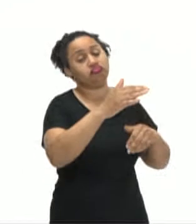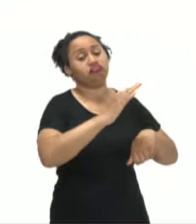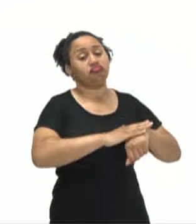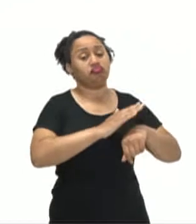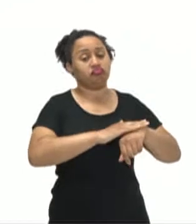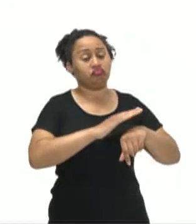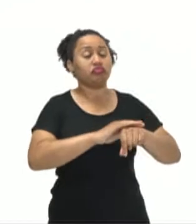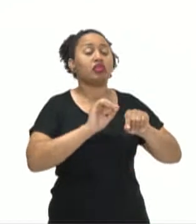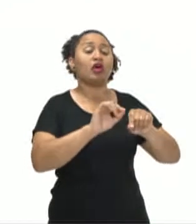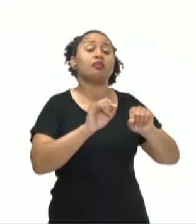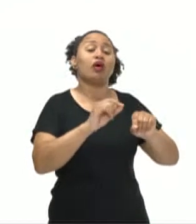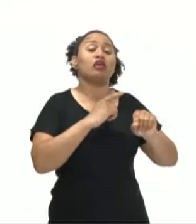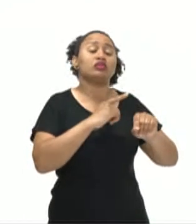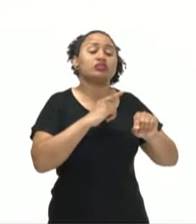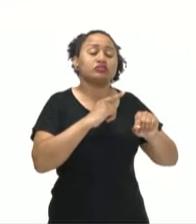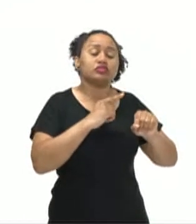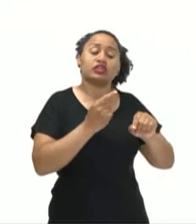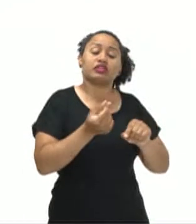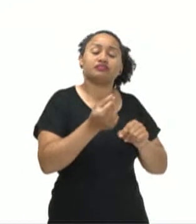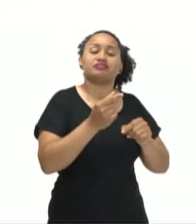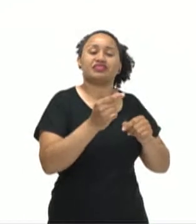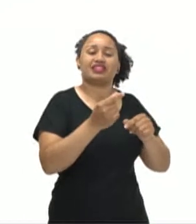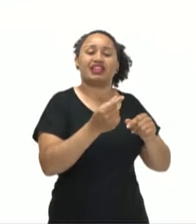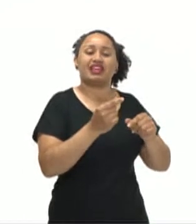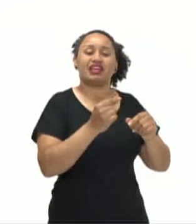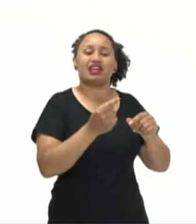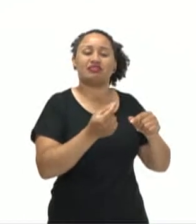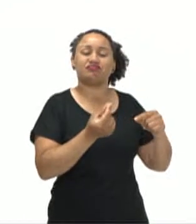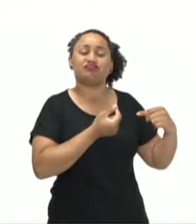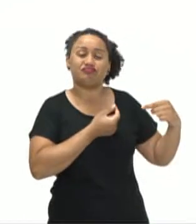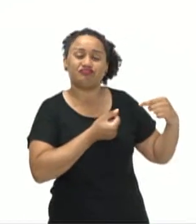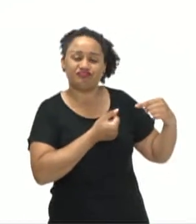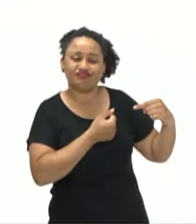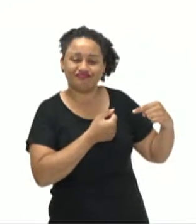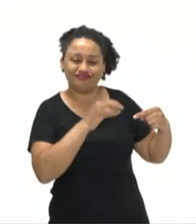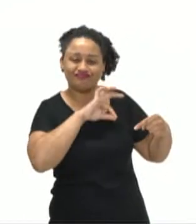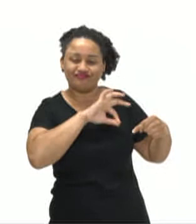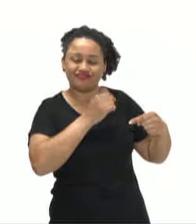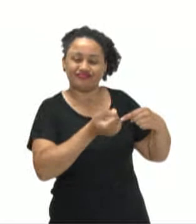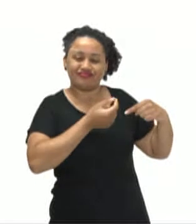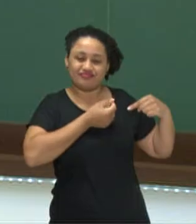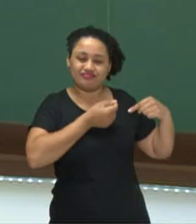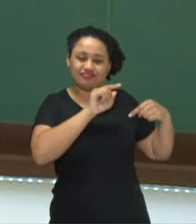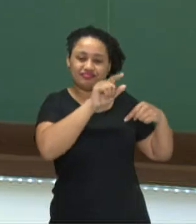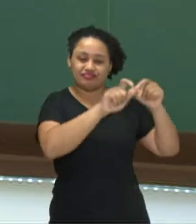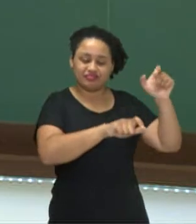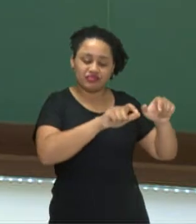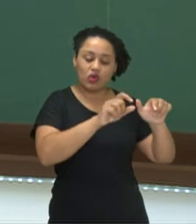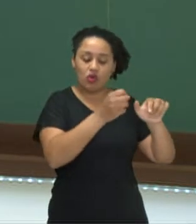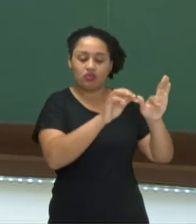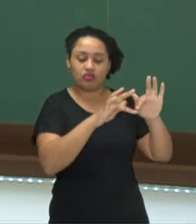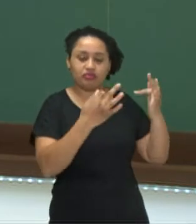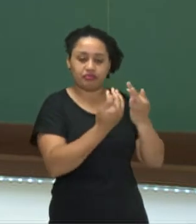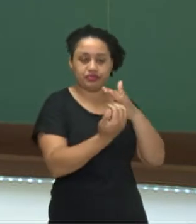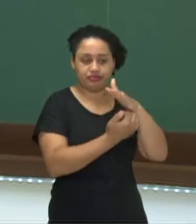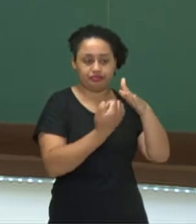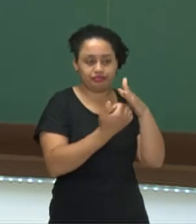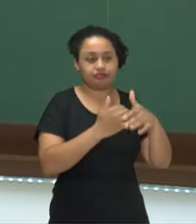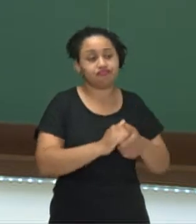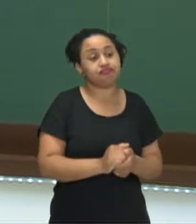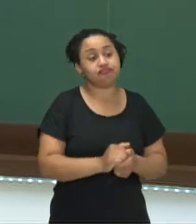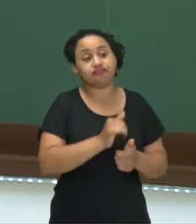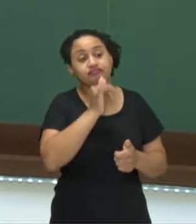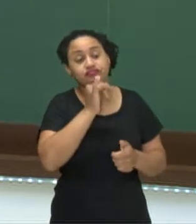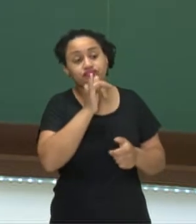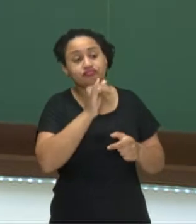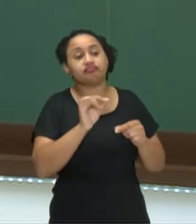tempo podem gerar uma renda para esta pessoa, para esta empresa ou para essa família. Exemplo de ativos são